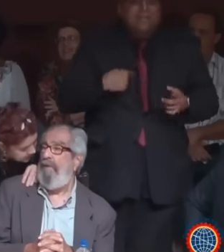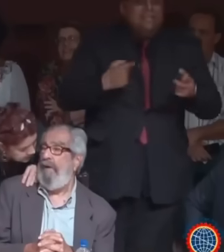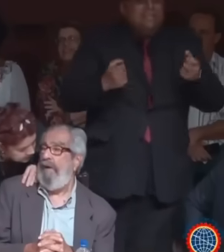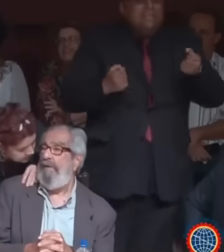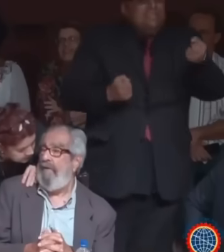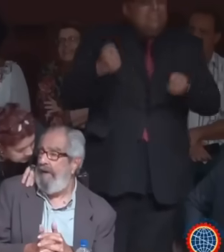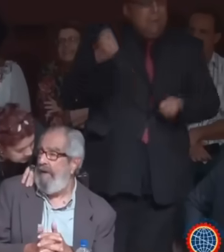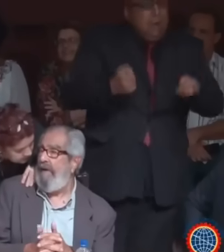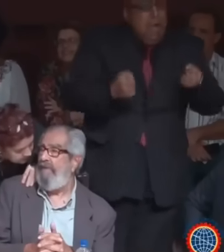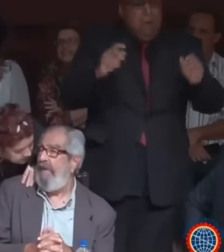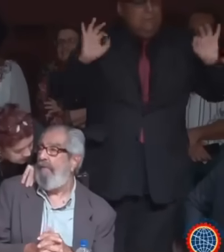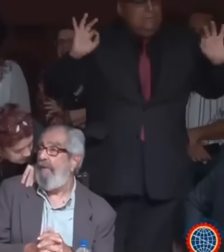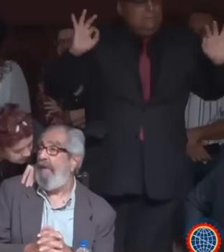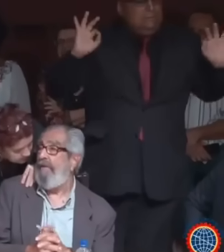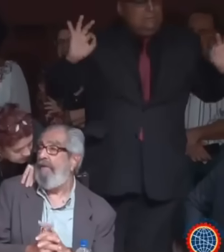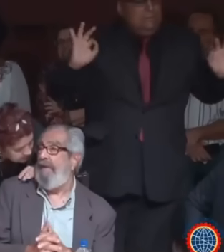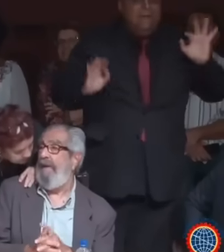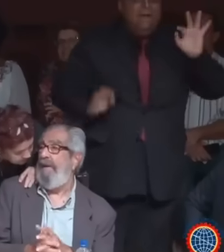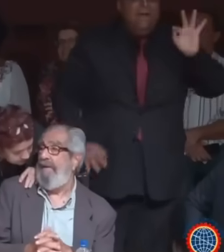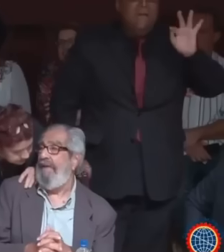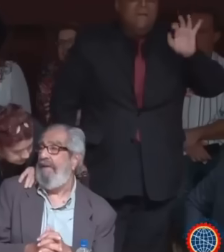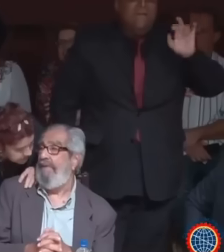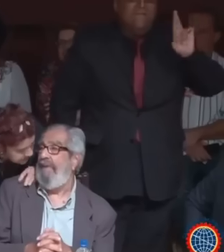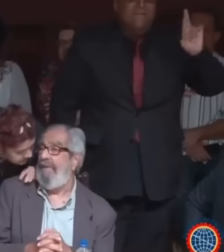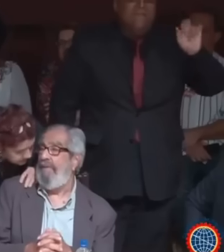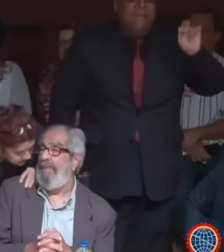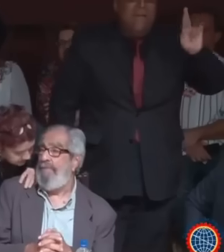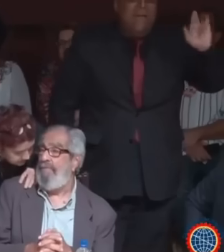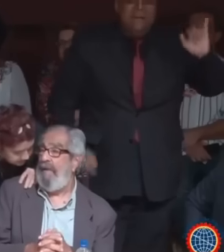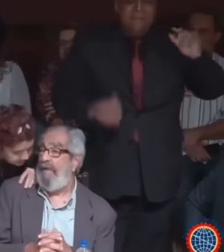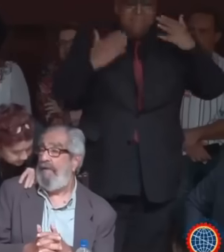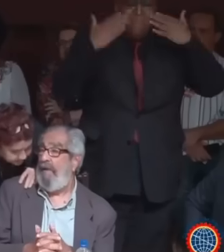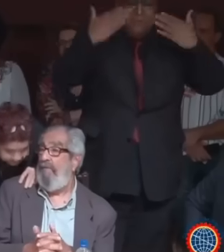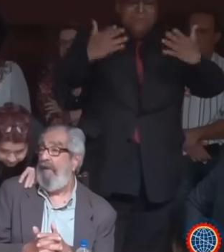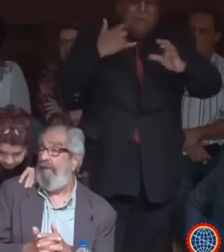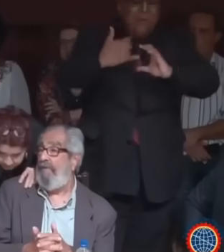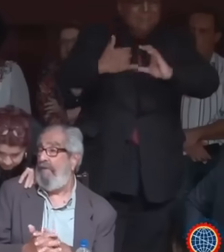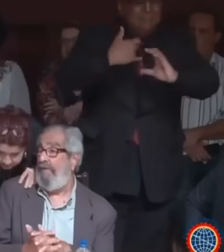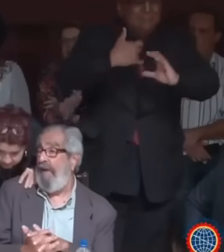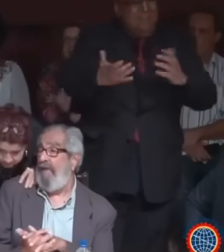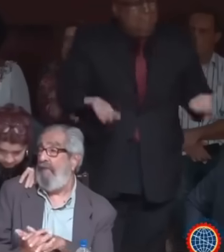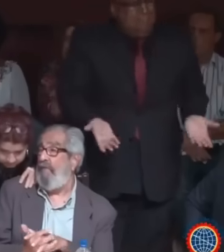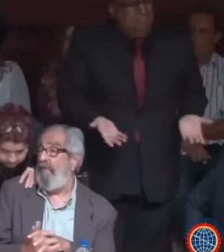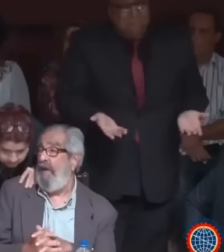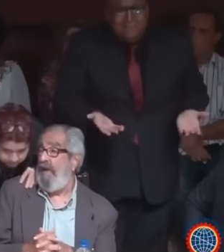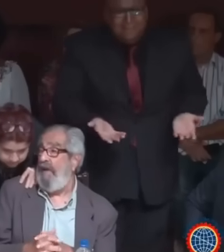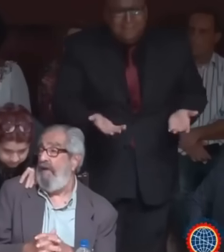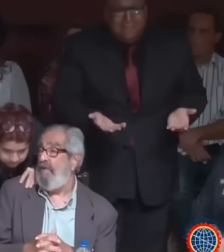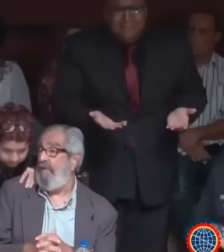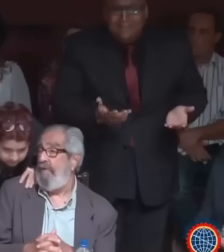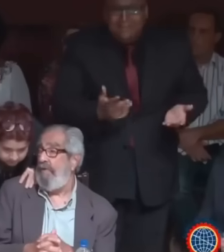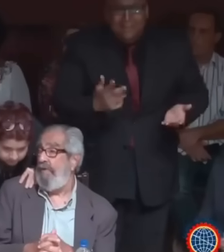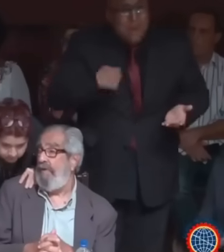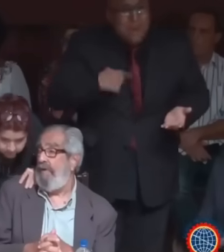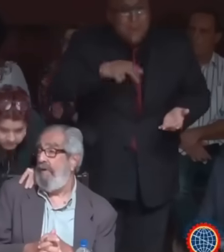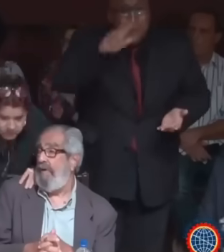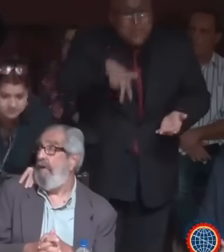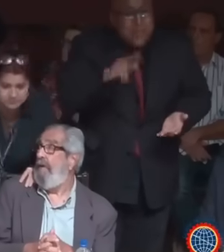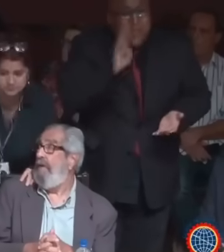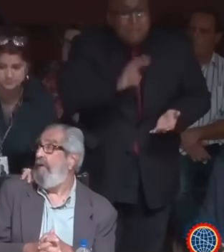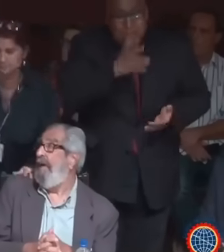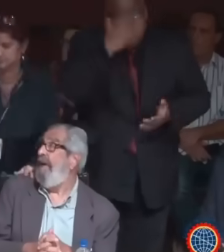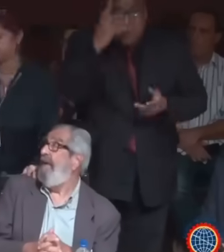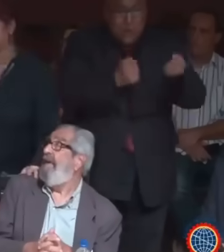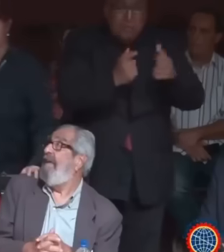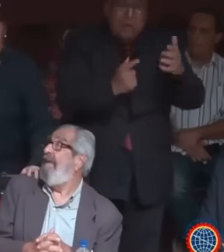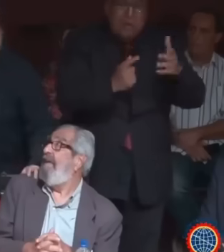com motorista, como veicularam pelo WhatsApp. Lembrando que eu nunca ouvi ninguém comprar